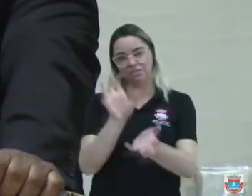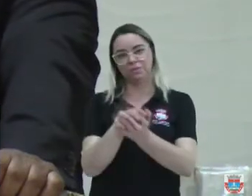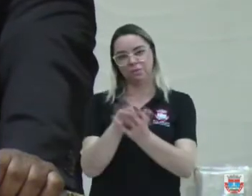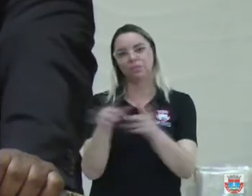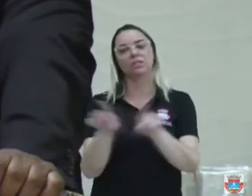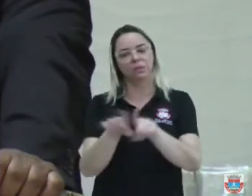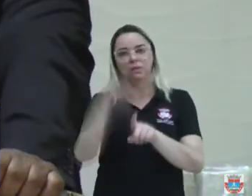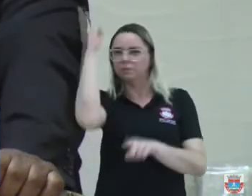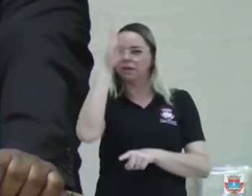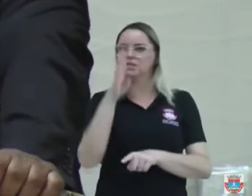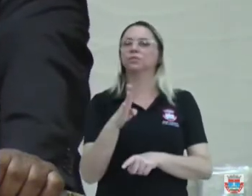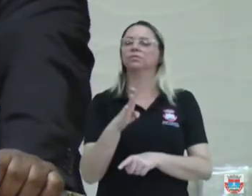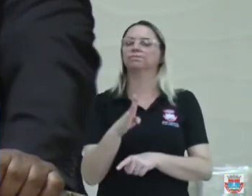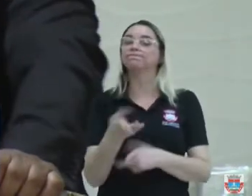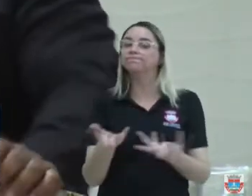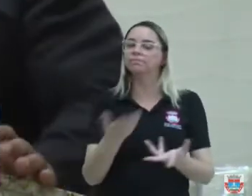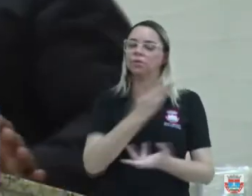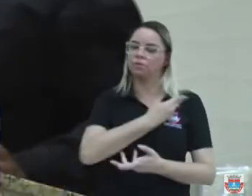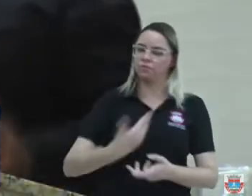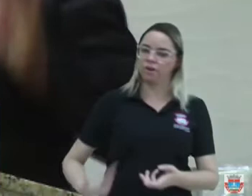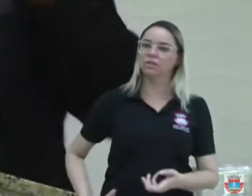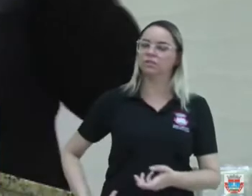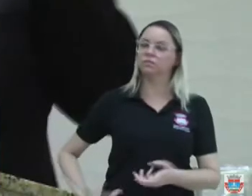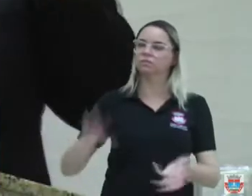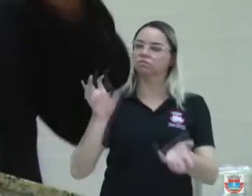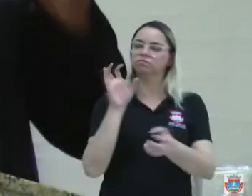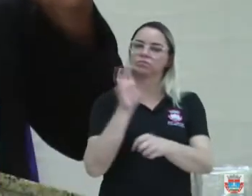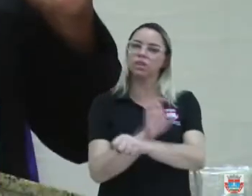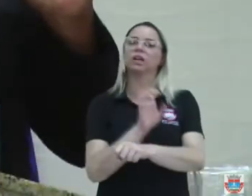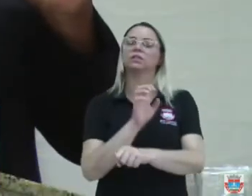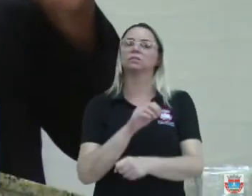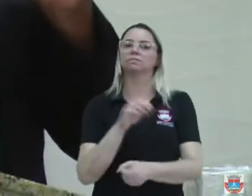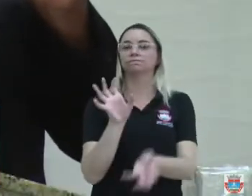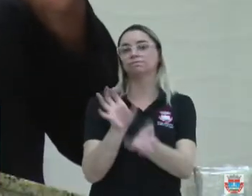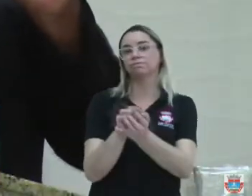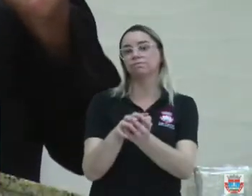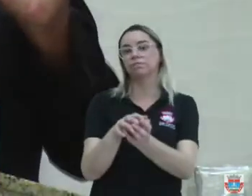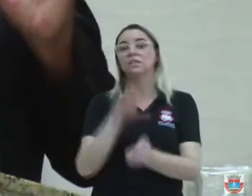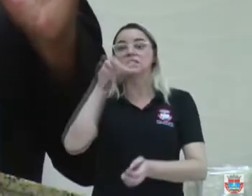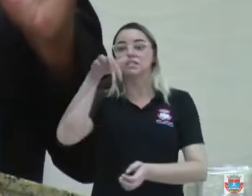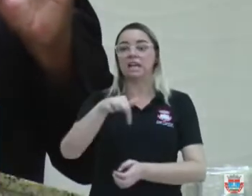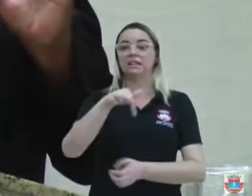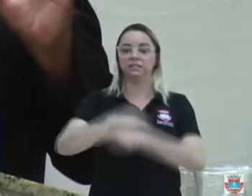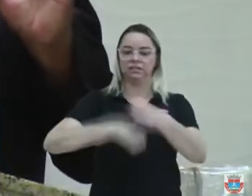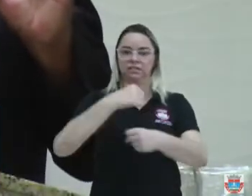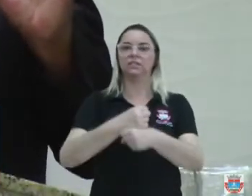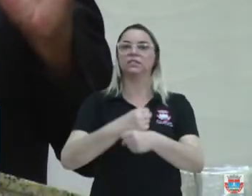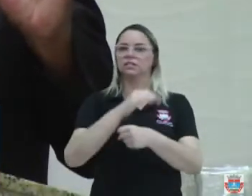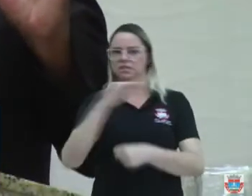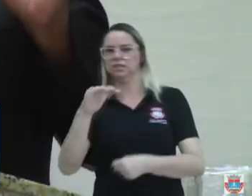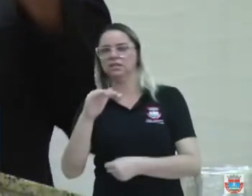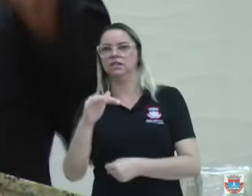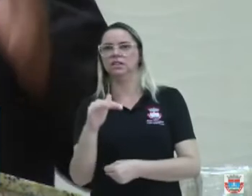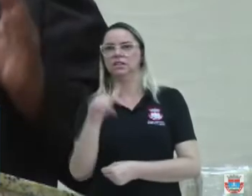Brasil. O governo do estado passou 7 anos e meio para descobrir